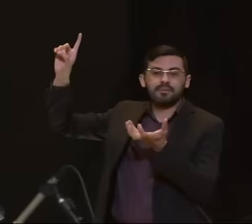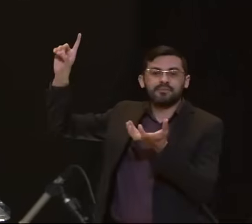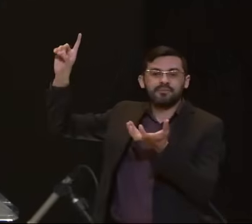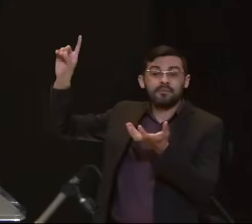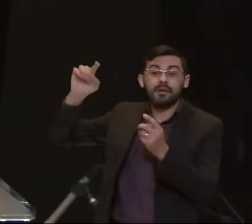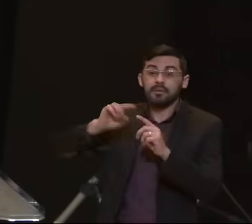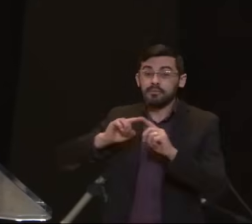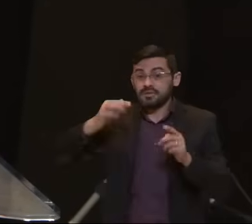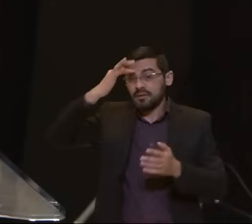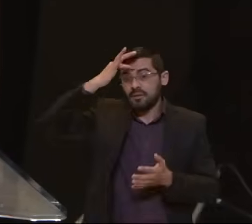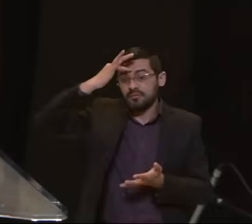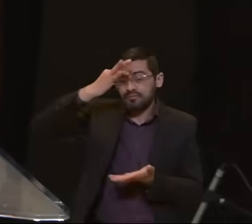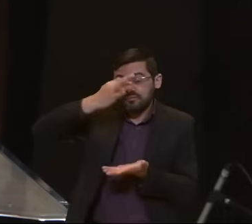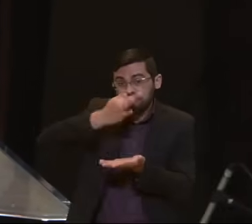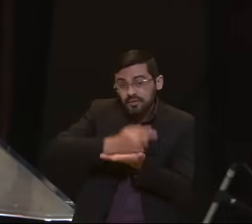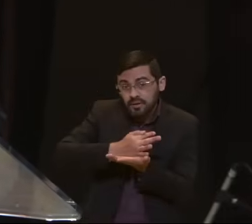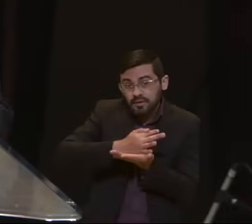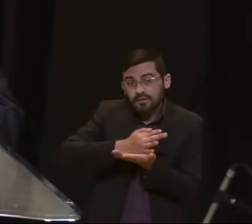aquela fé